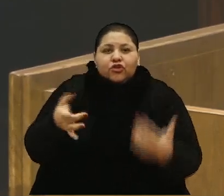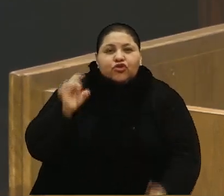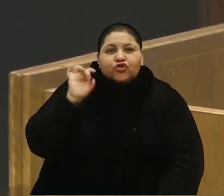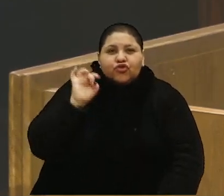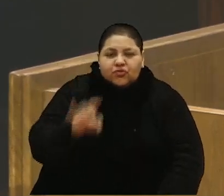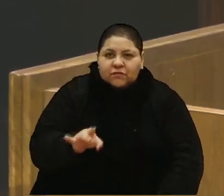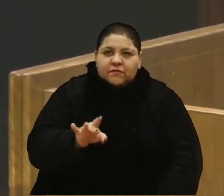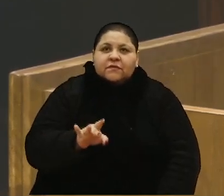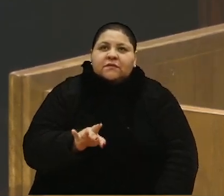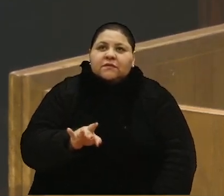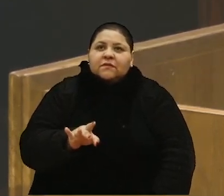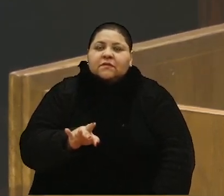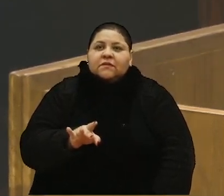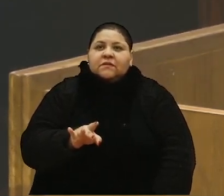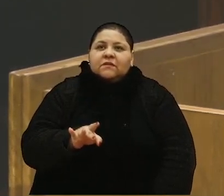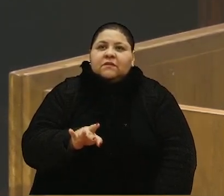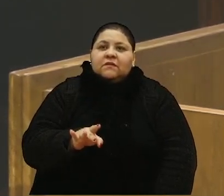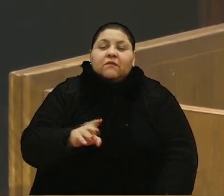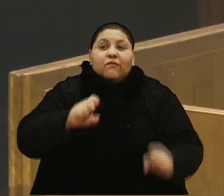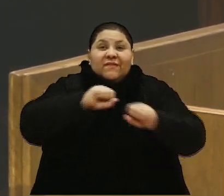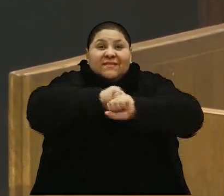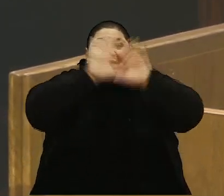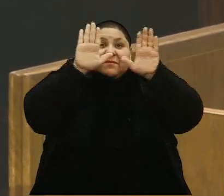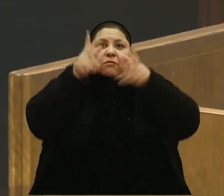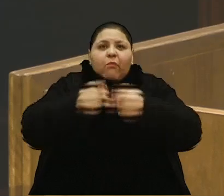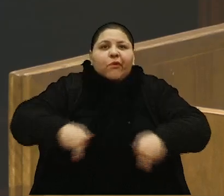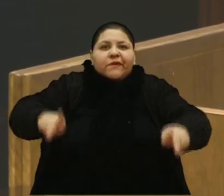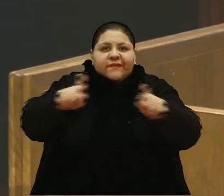para um esclarecimento para a população.